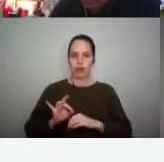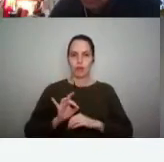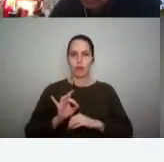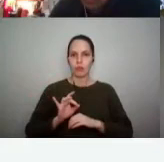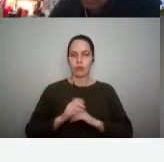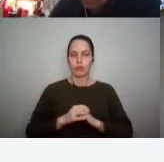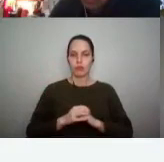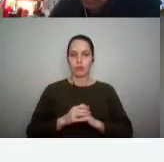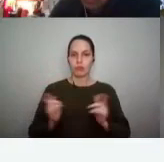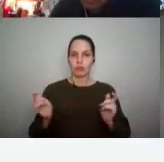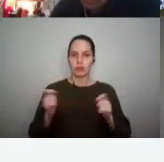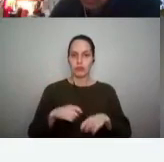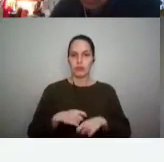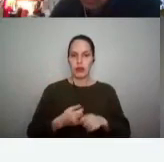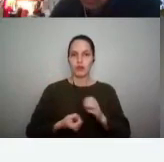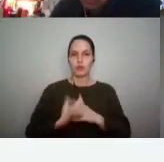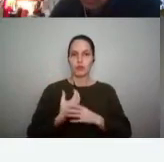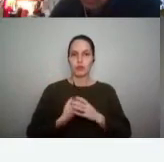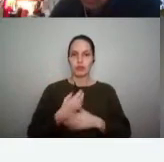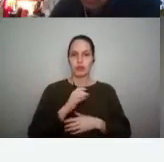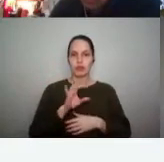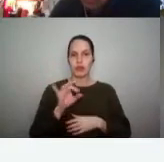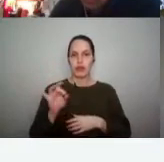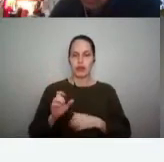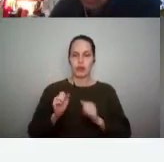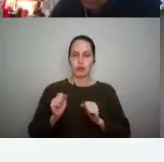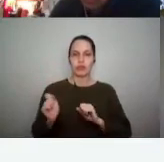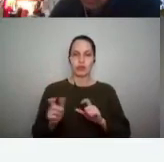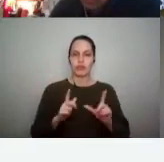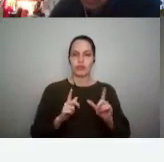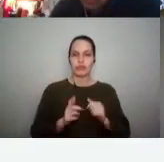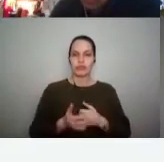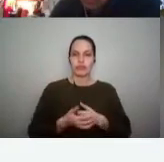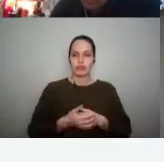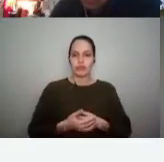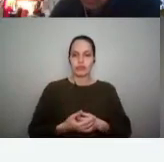possibilidade de cada um produzir-se. Pode passar.